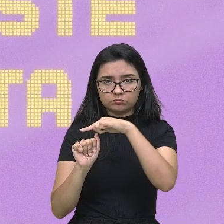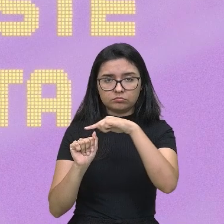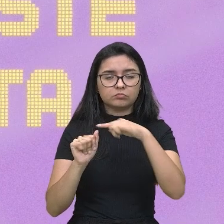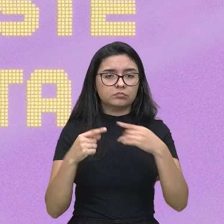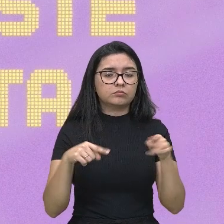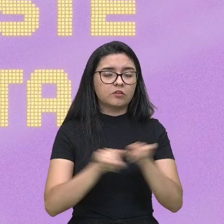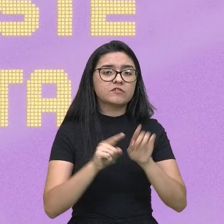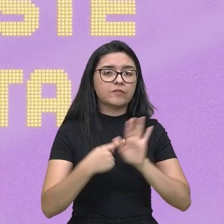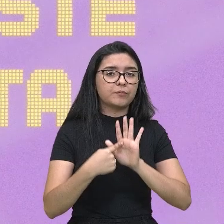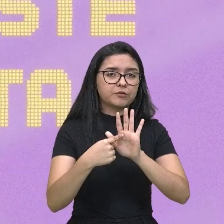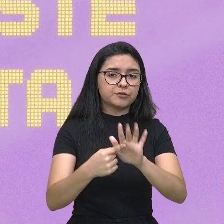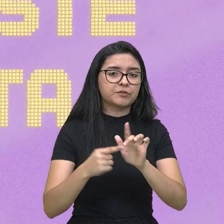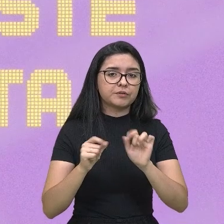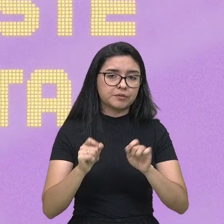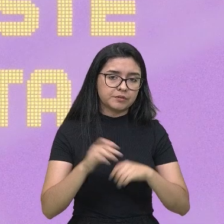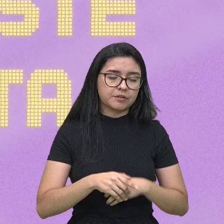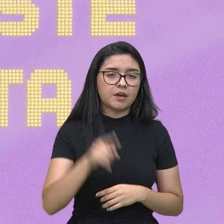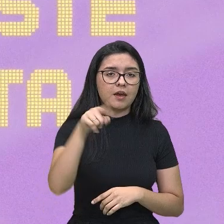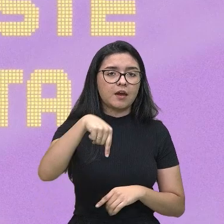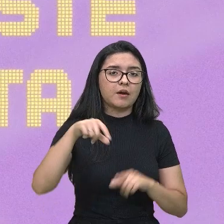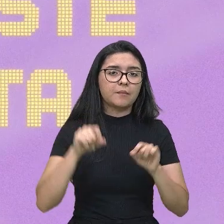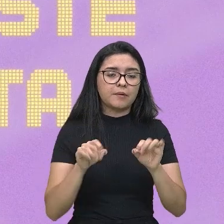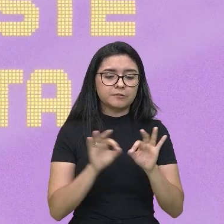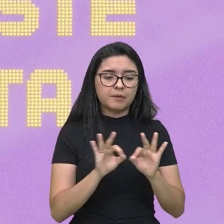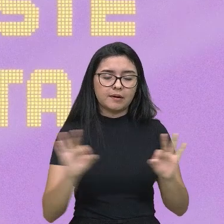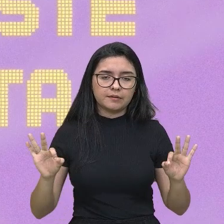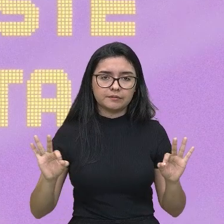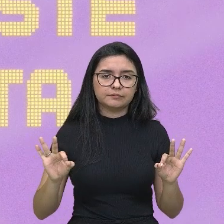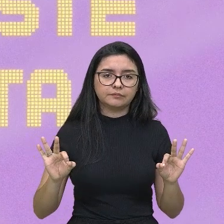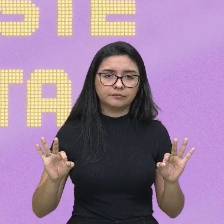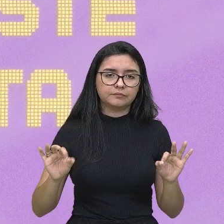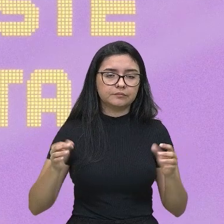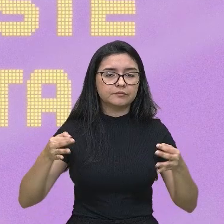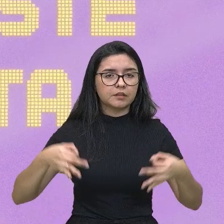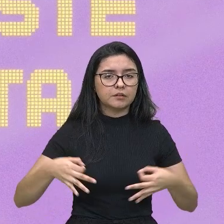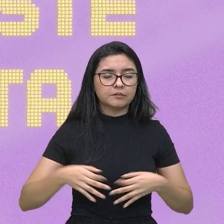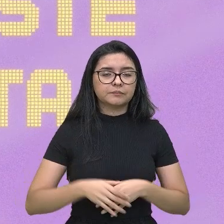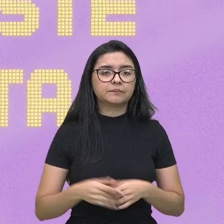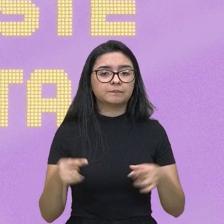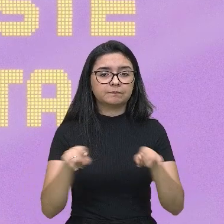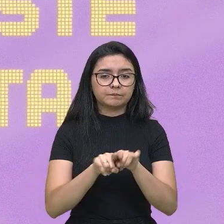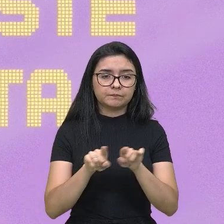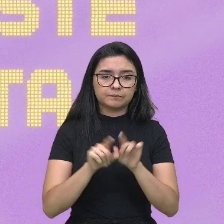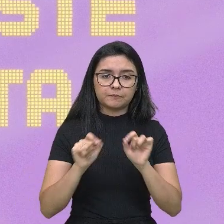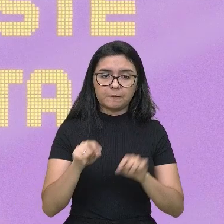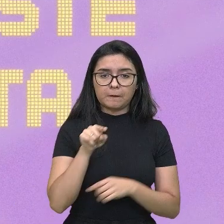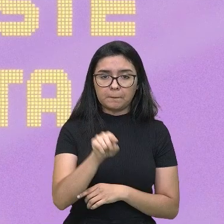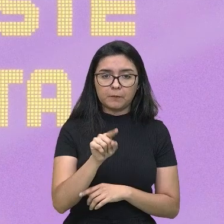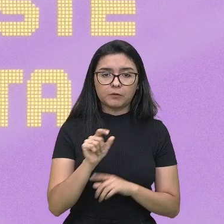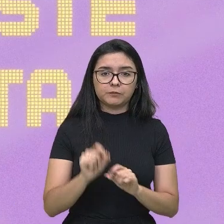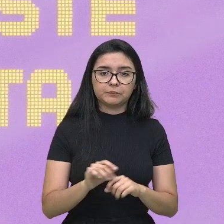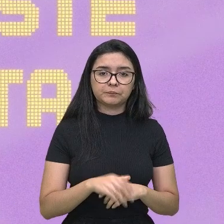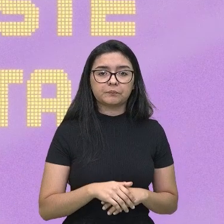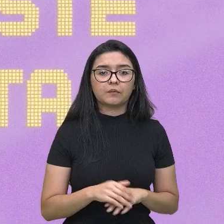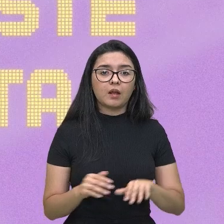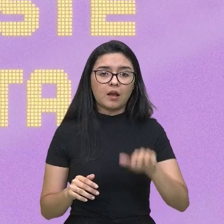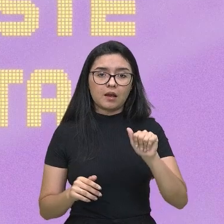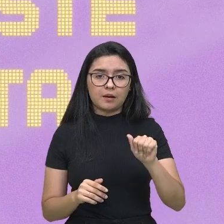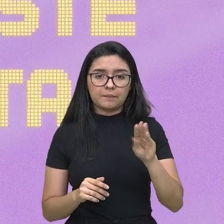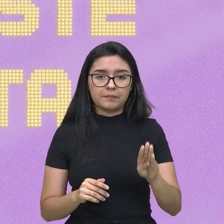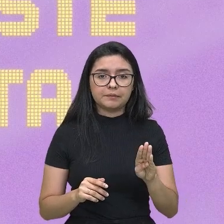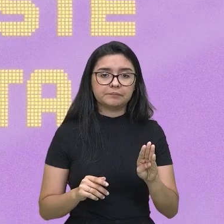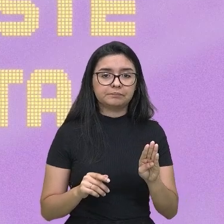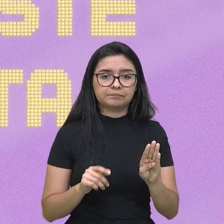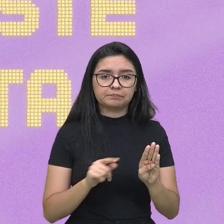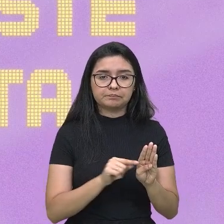pode indicar que está se tratando de um segmento de reta, certo? E, claro, os pontos A e B são